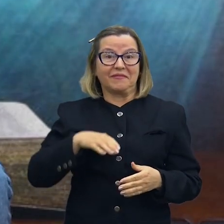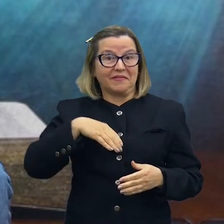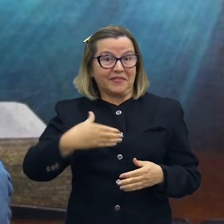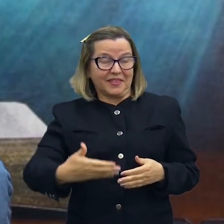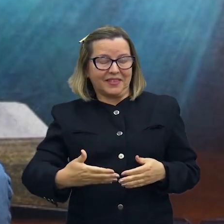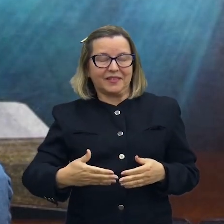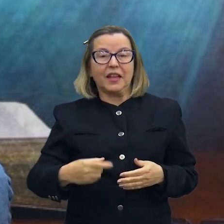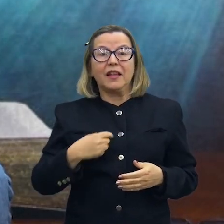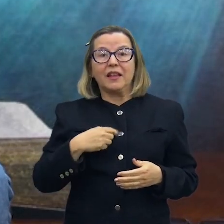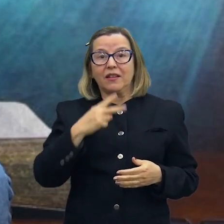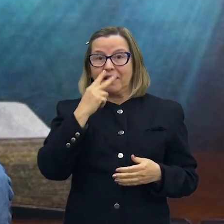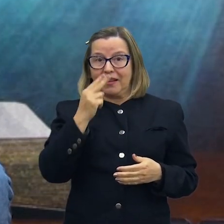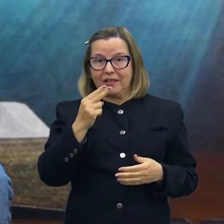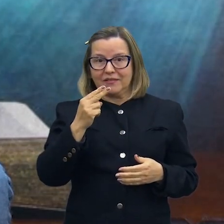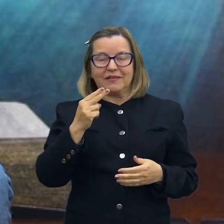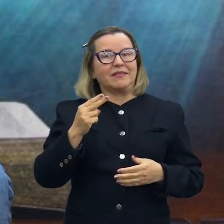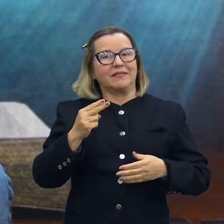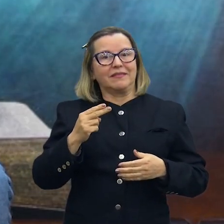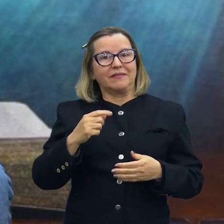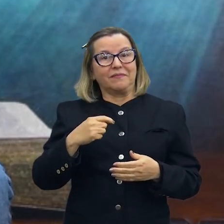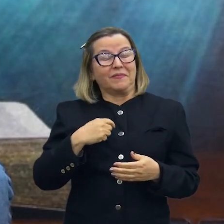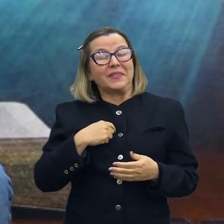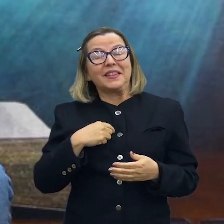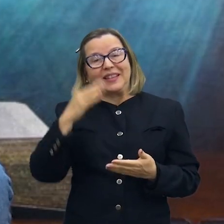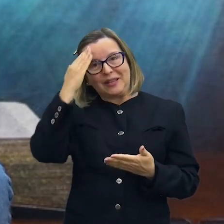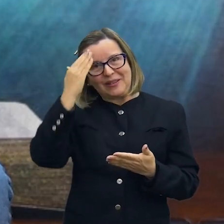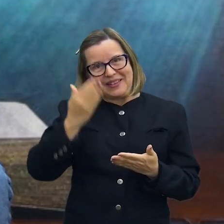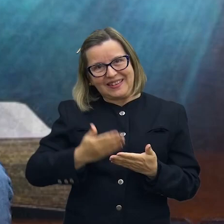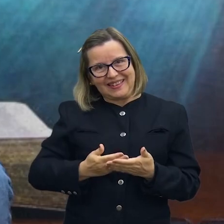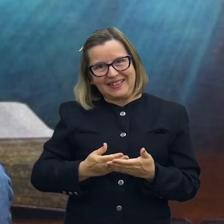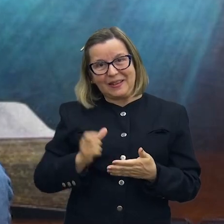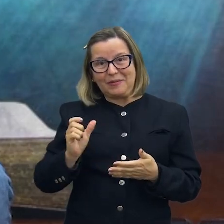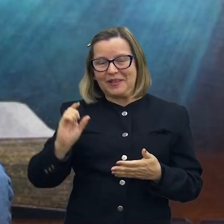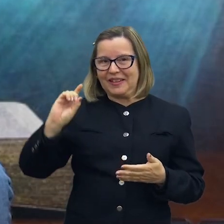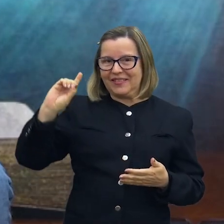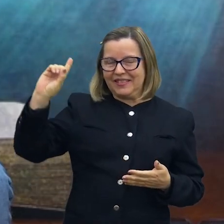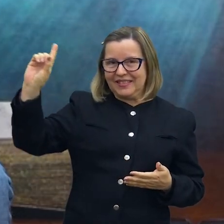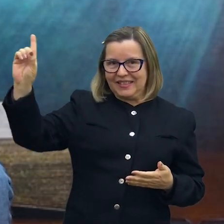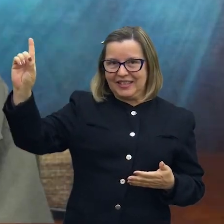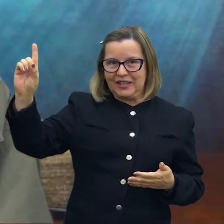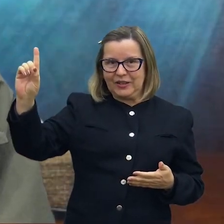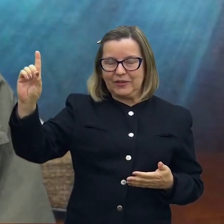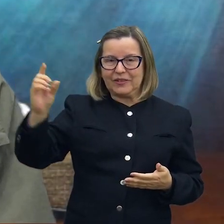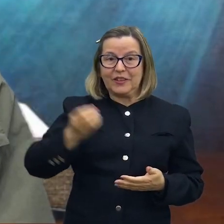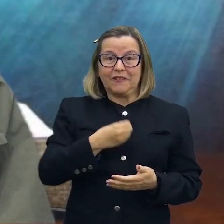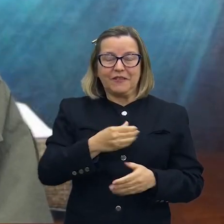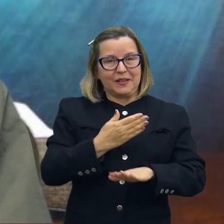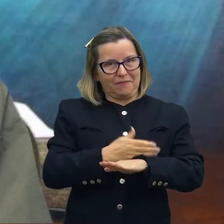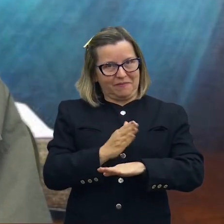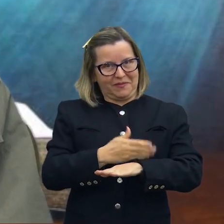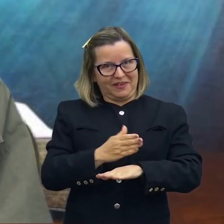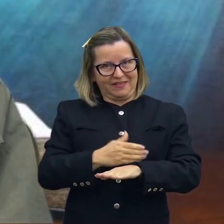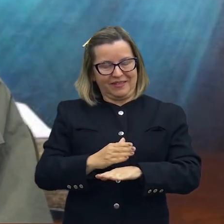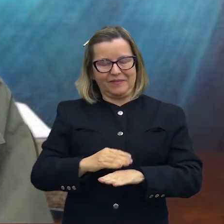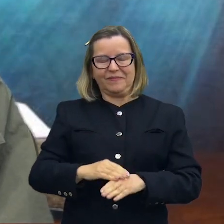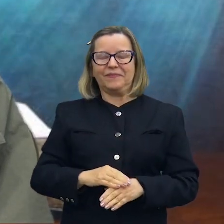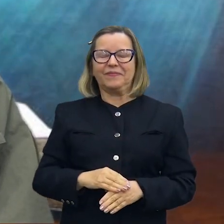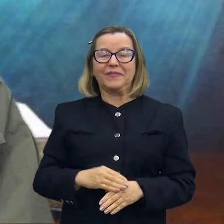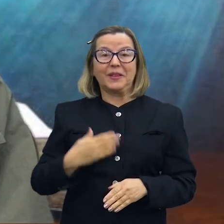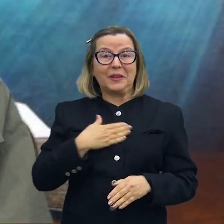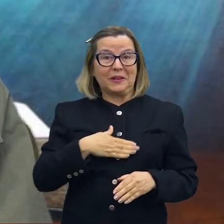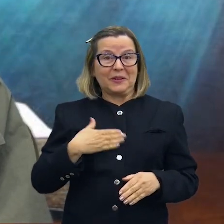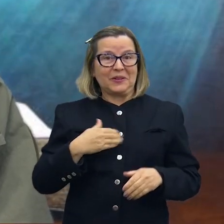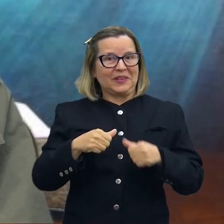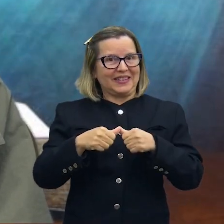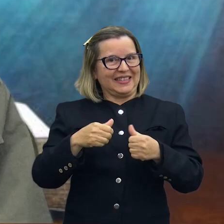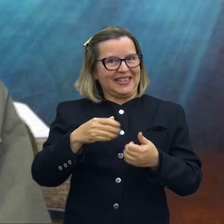Eu creio que a palavra do Pai é uma palavra de vida prática. Eu gosto dos textos de vida prática.